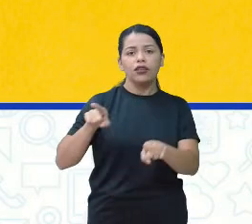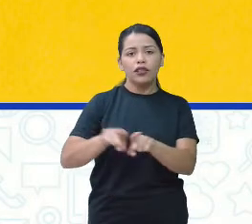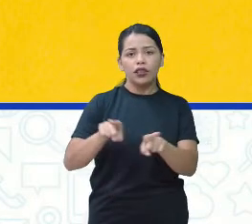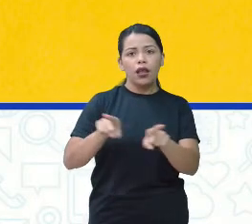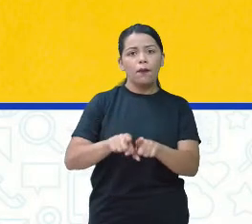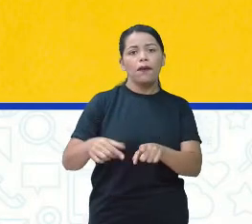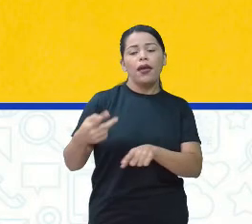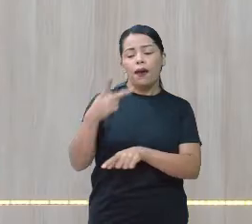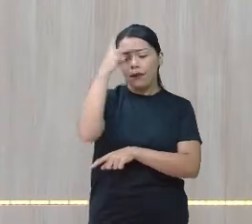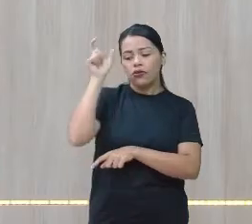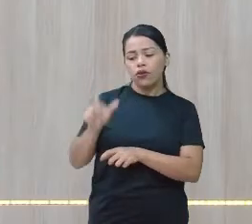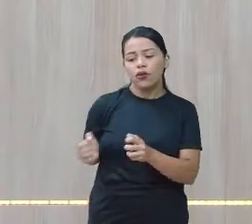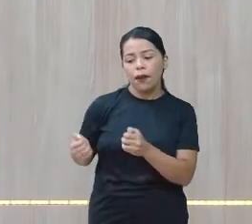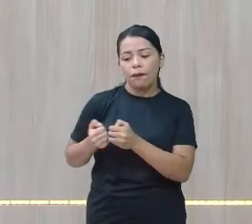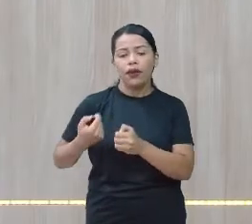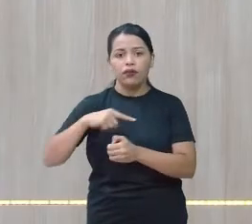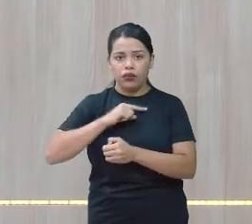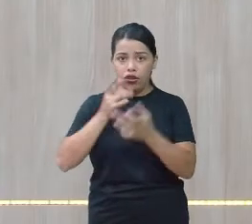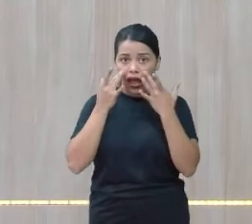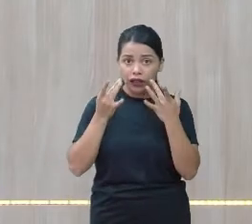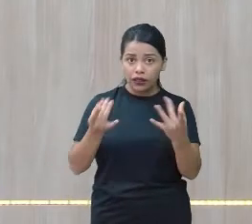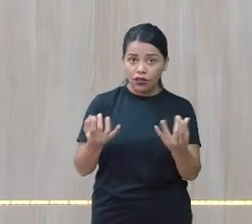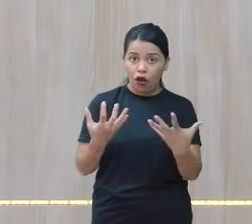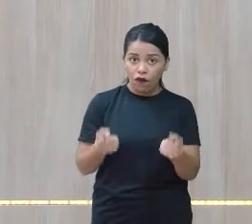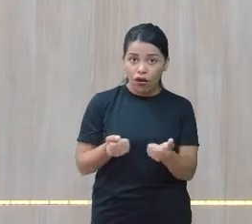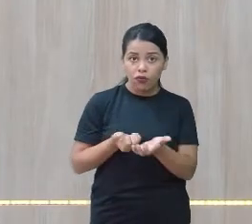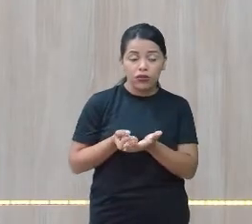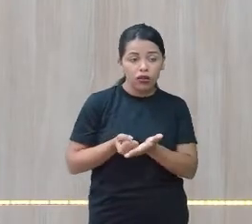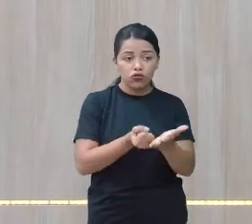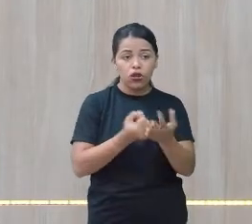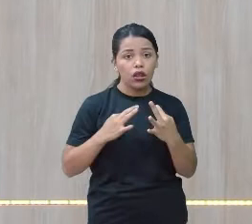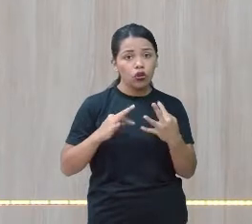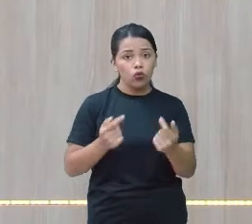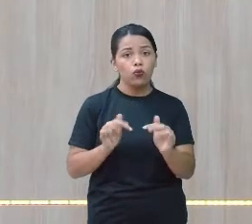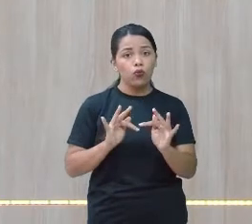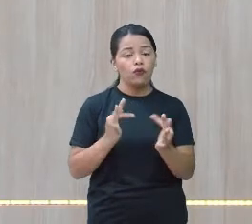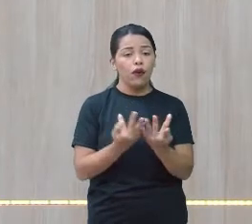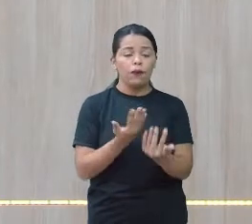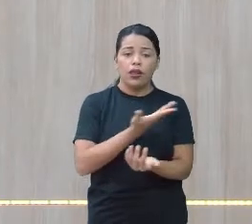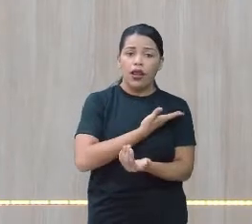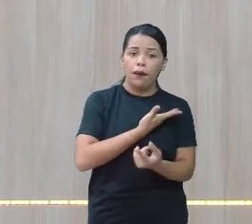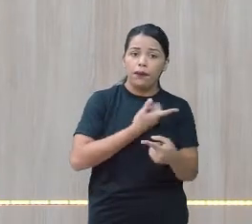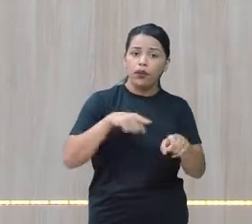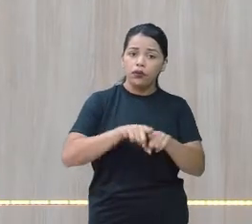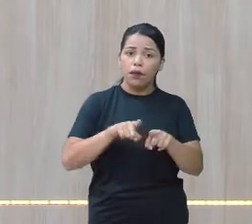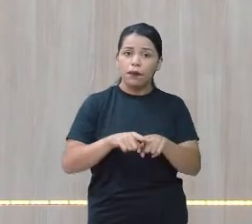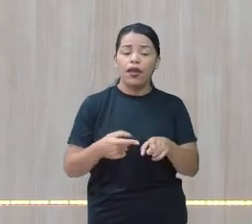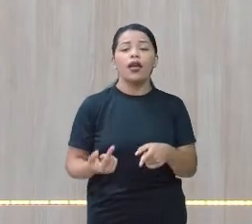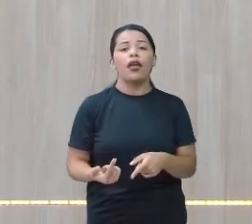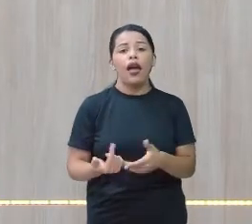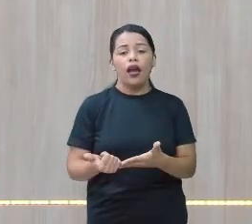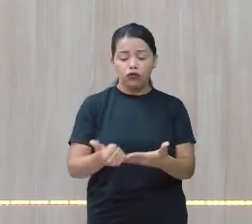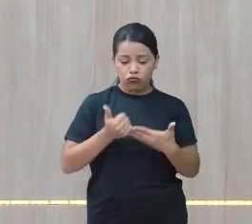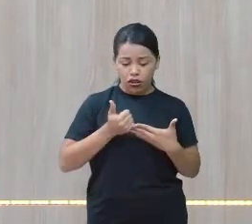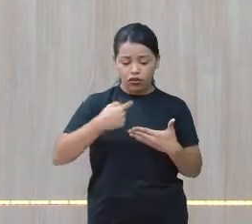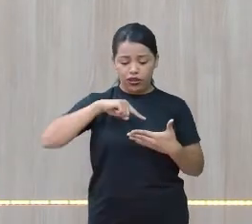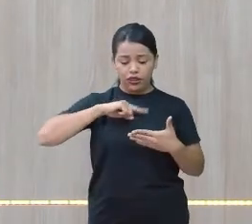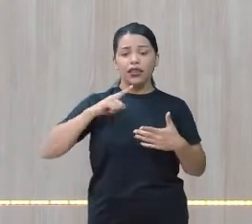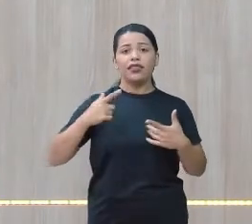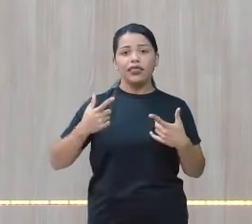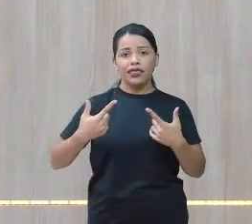nós. Fiquem atentos, vamos ajudar os amigos, vamos ajudar os familiares e vamos nos ajudar também se por acaso estamos precisando de